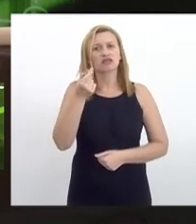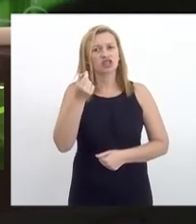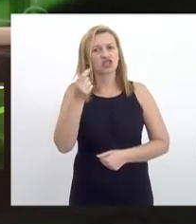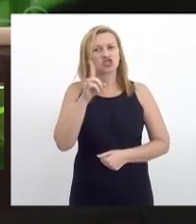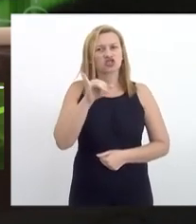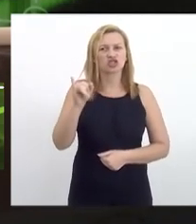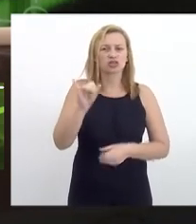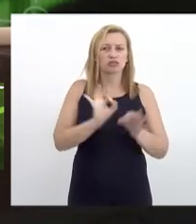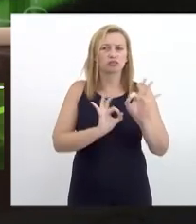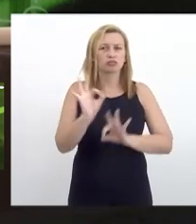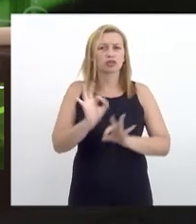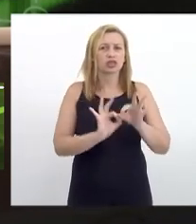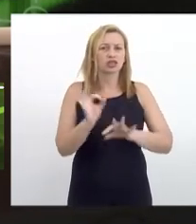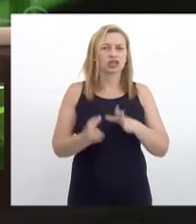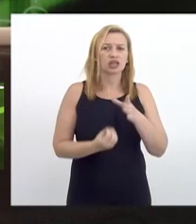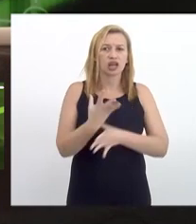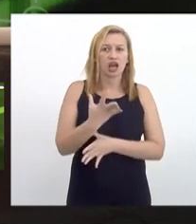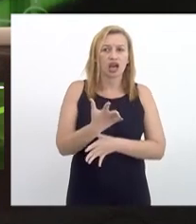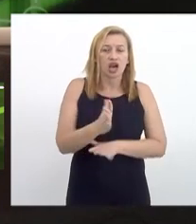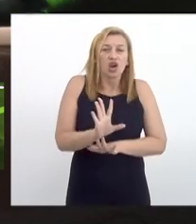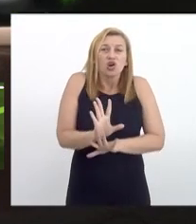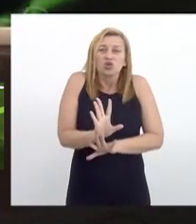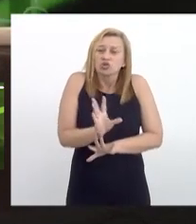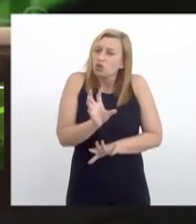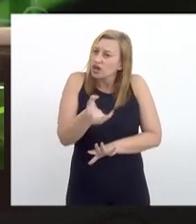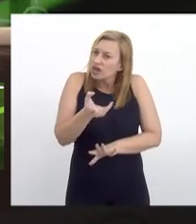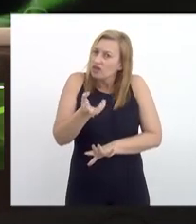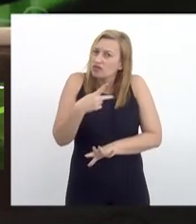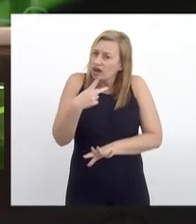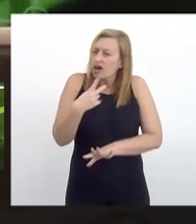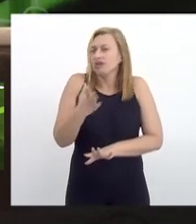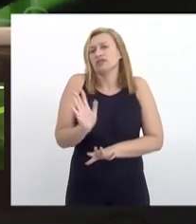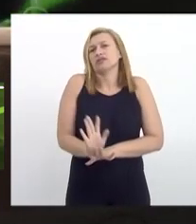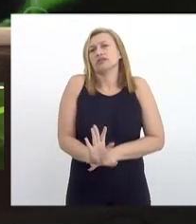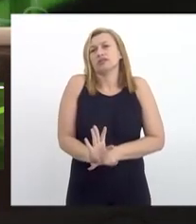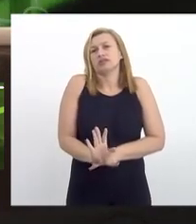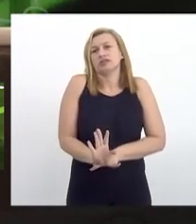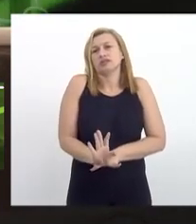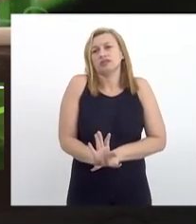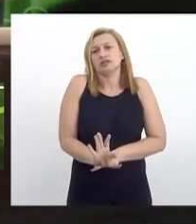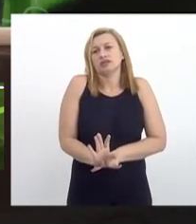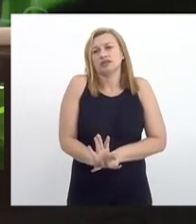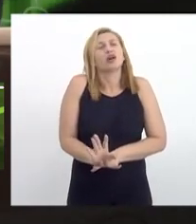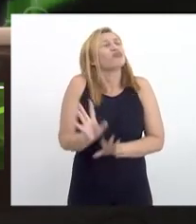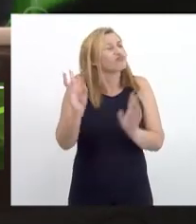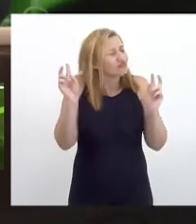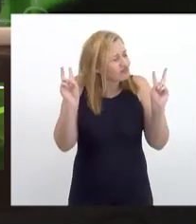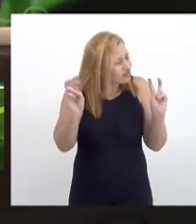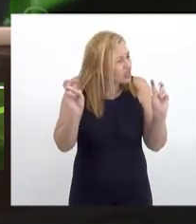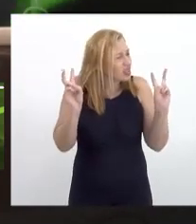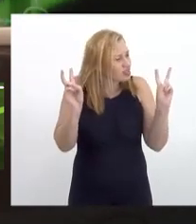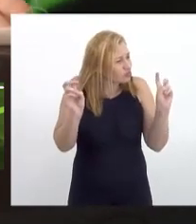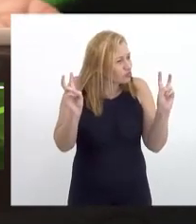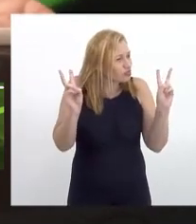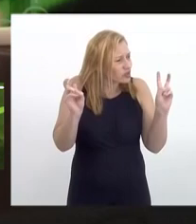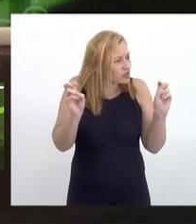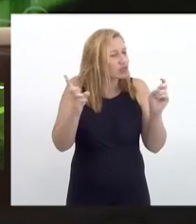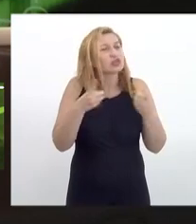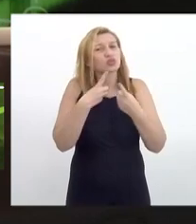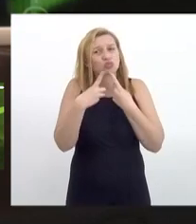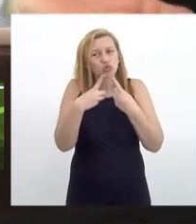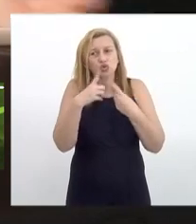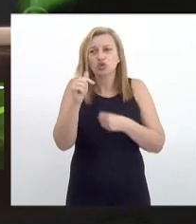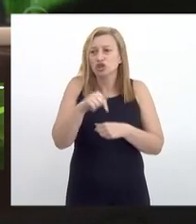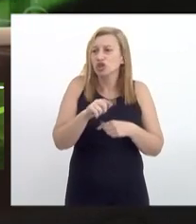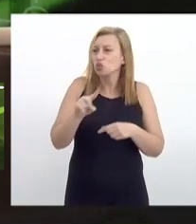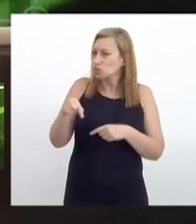plano aqui eu vou pela maioria só quero definir isso porque é esse esse é o tema que a gente está debatendo aqui